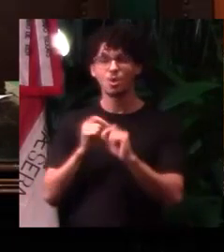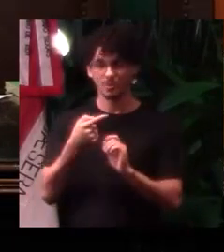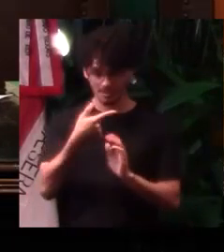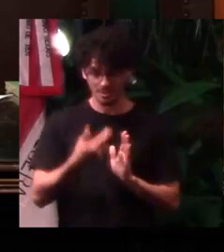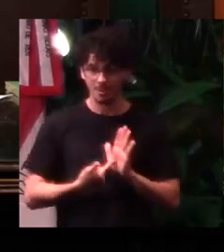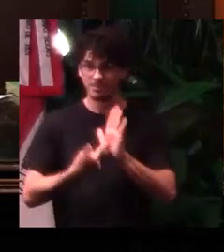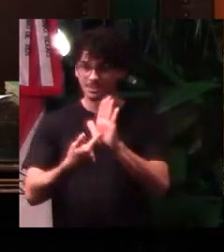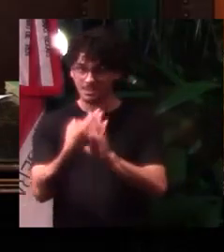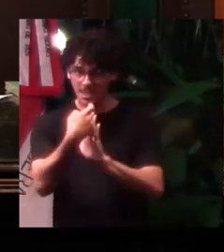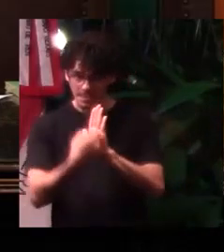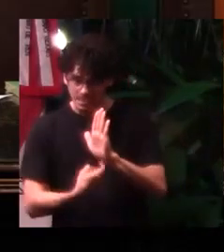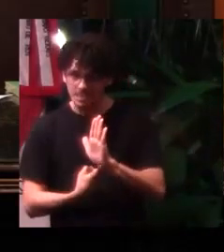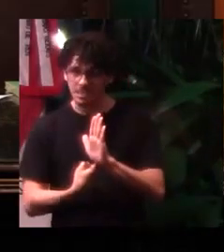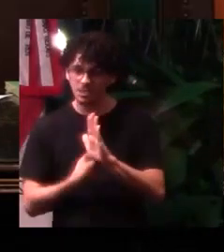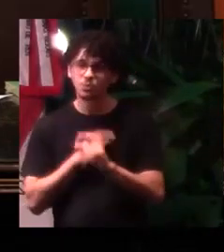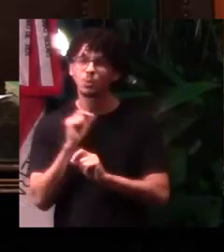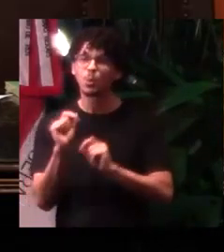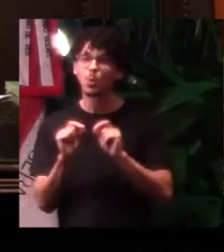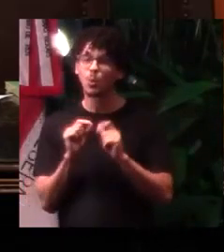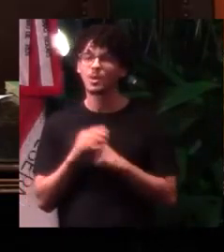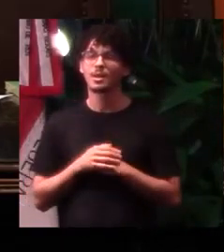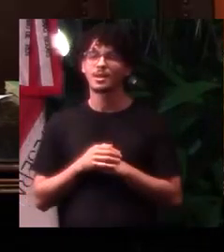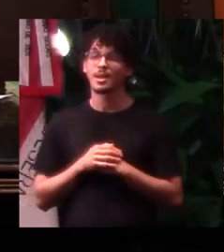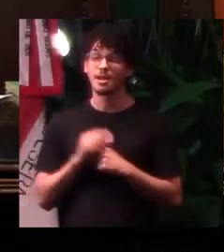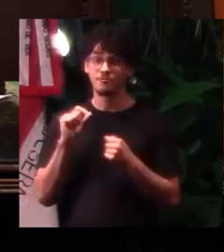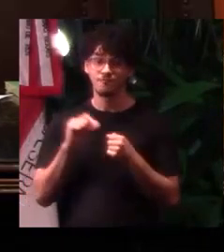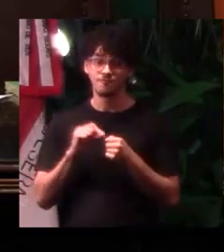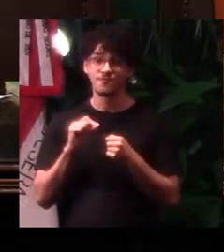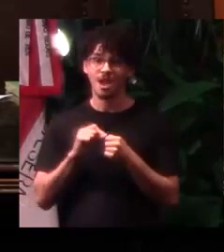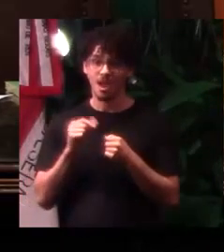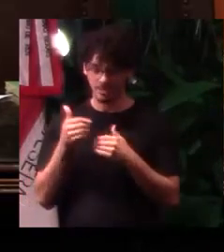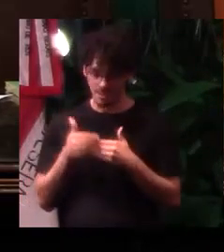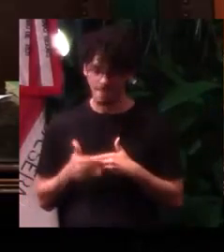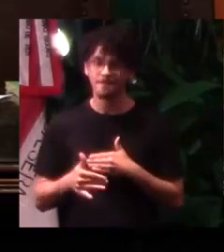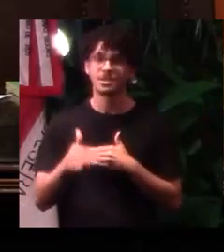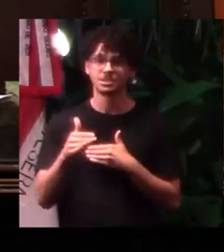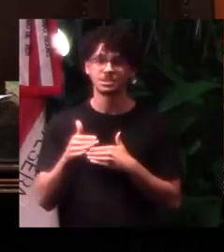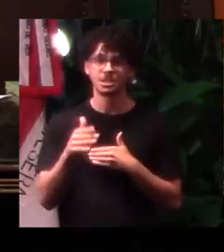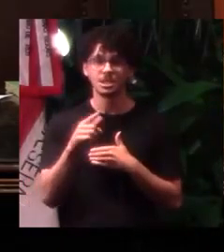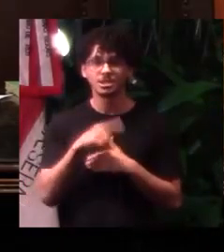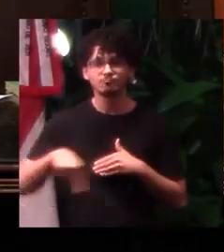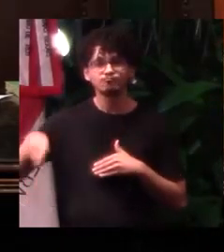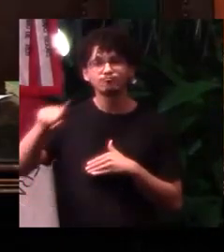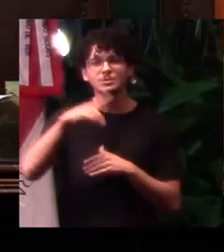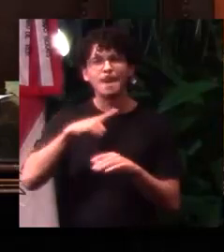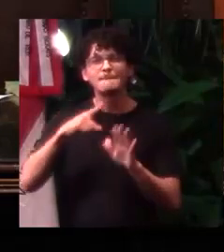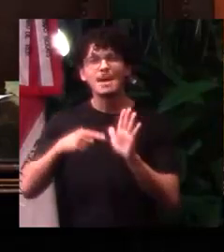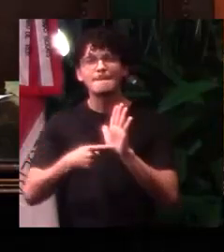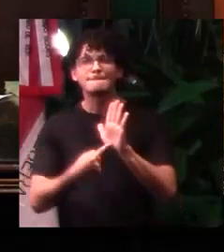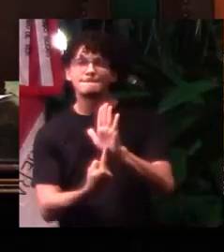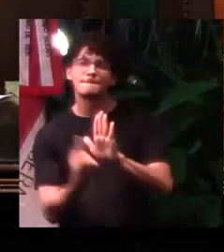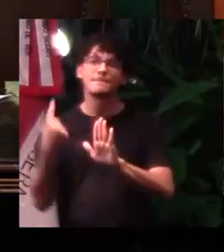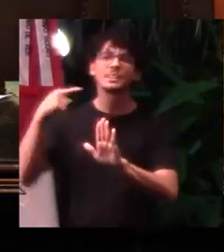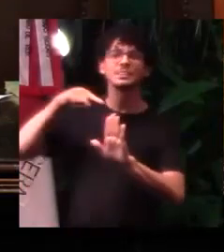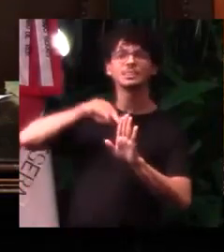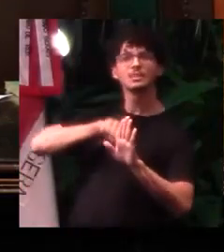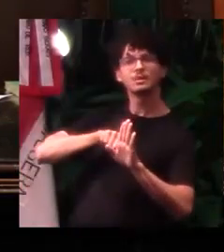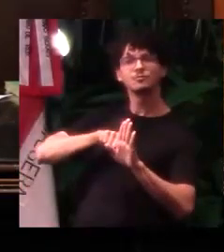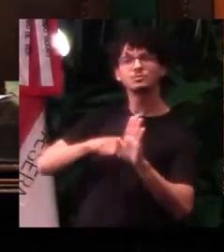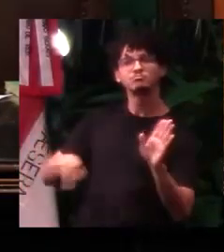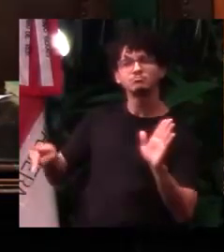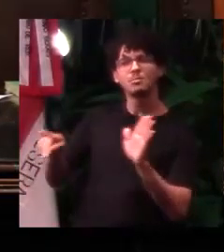passei, fazer a partir dele, buscar uma metáfora da literatura,